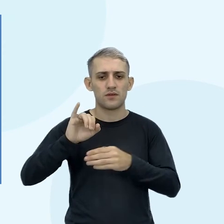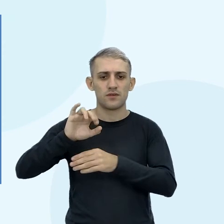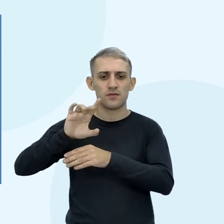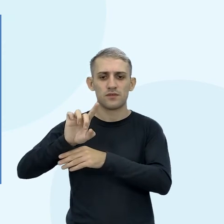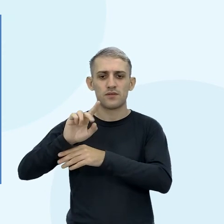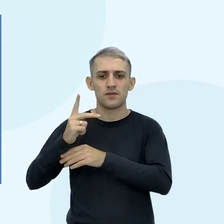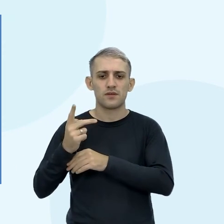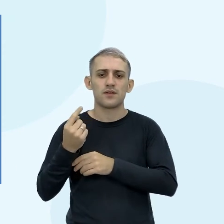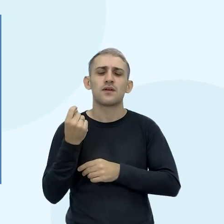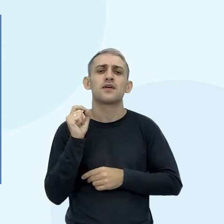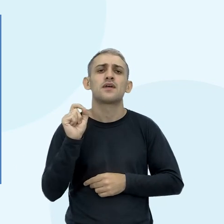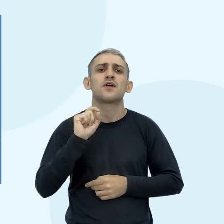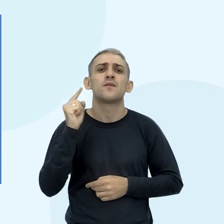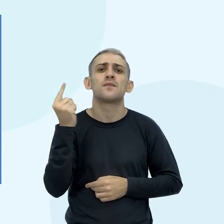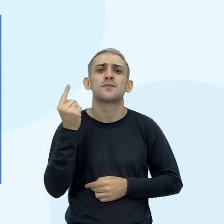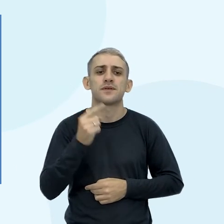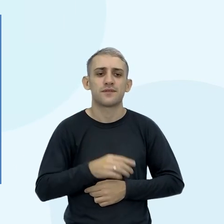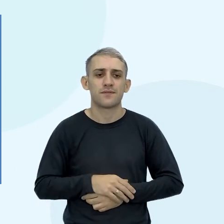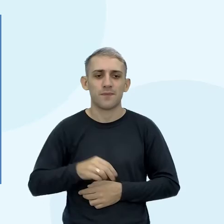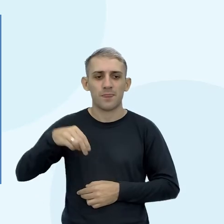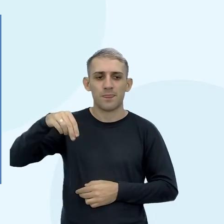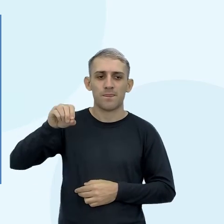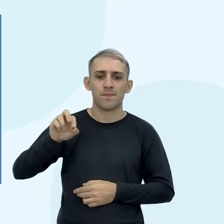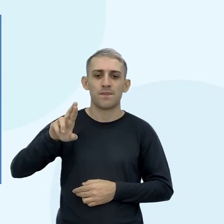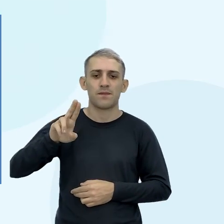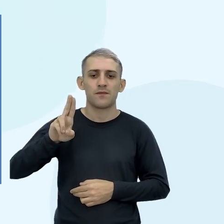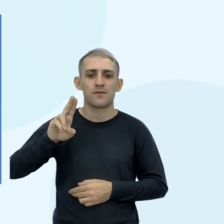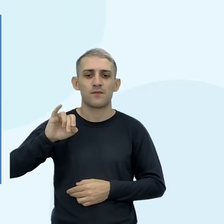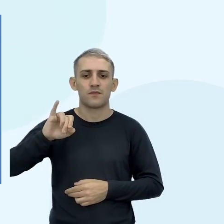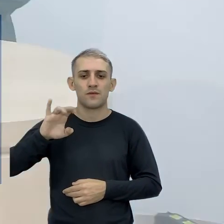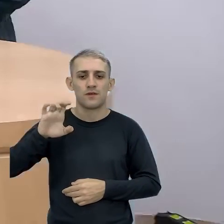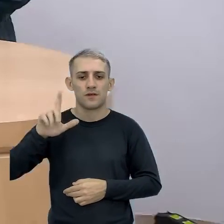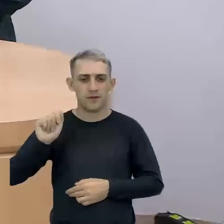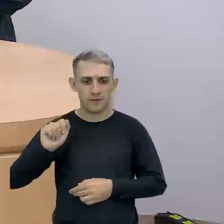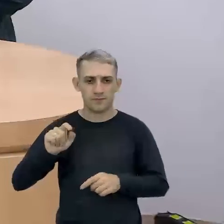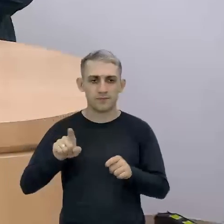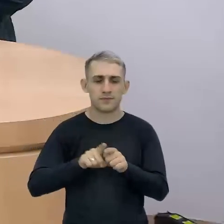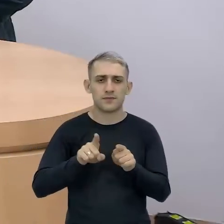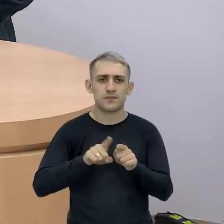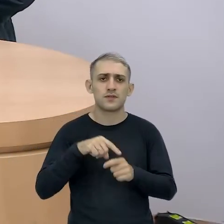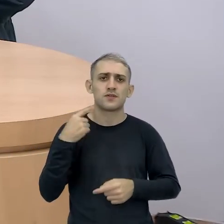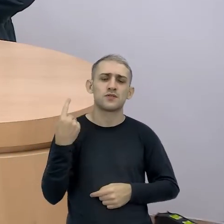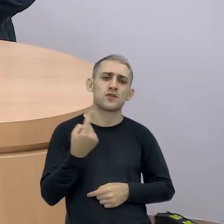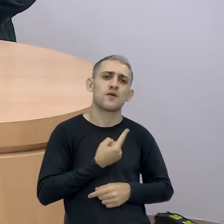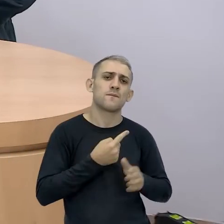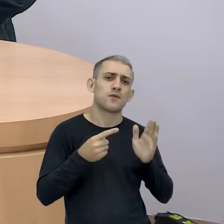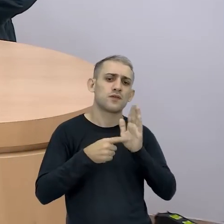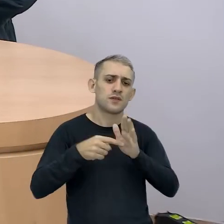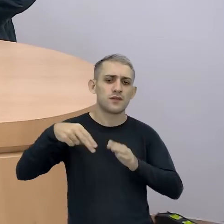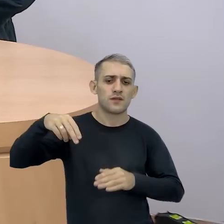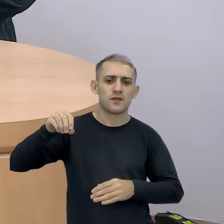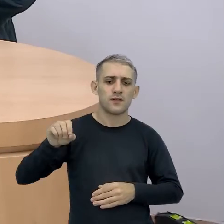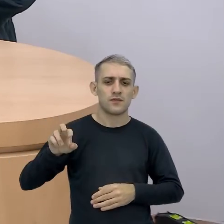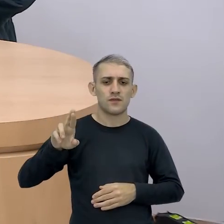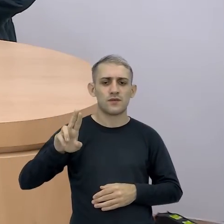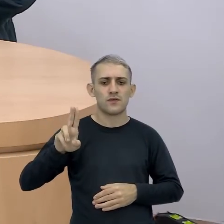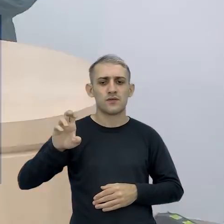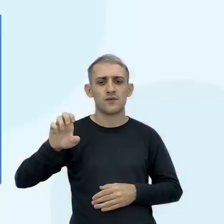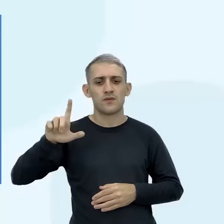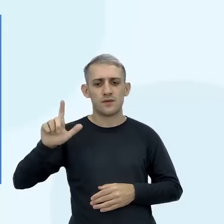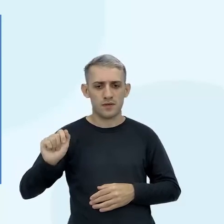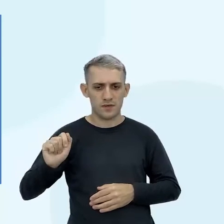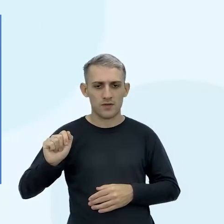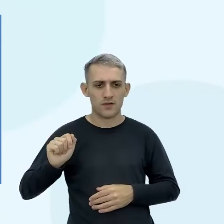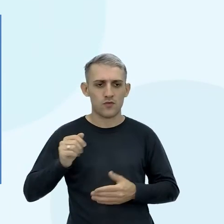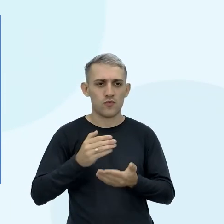Quem é o primeirão? Noruega, né? A Noruega. Né? E quando a gente pega a Noruega com 0,9 e compara